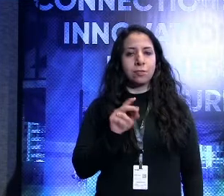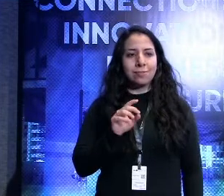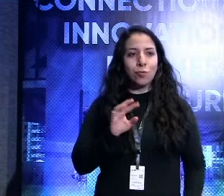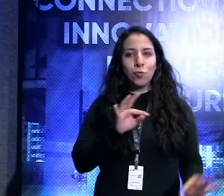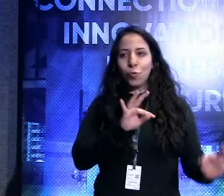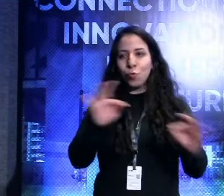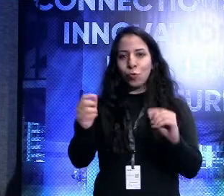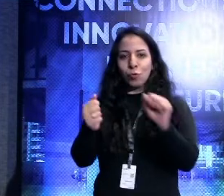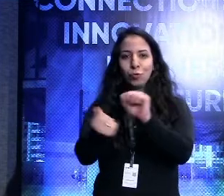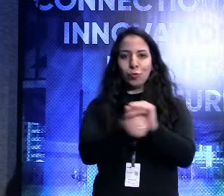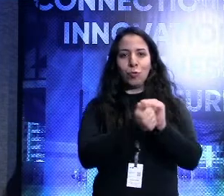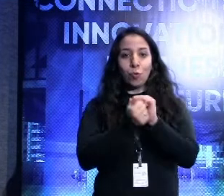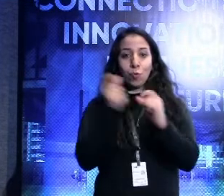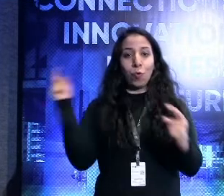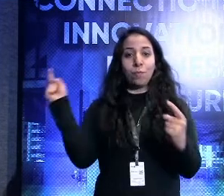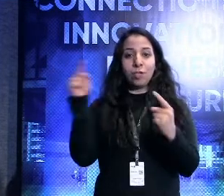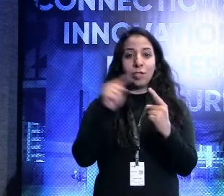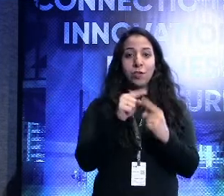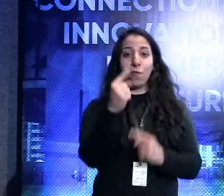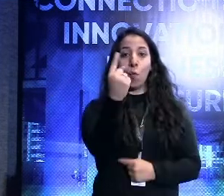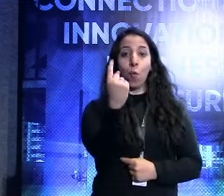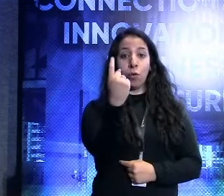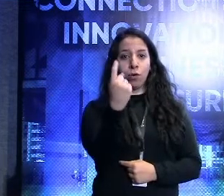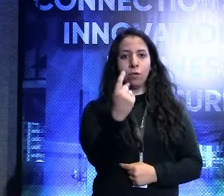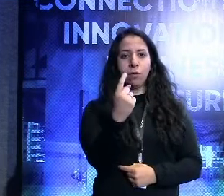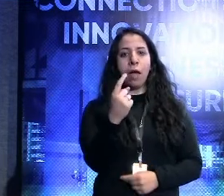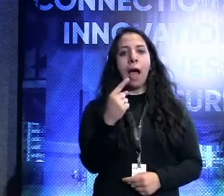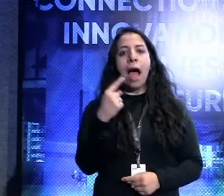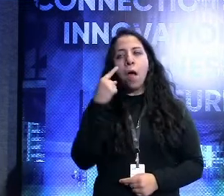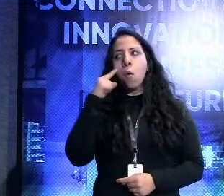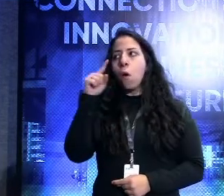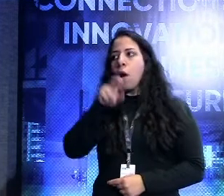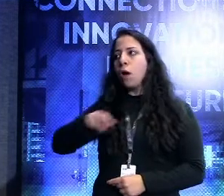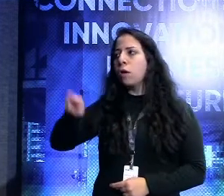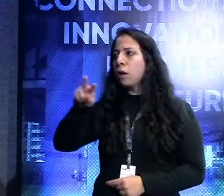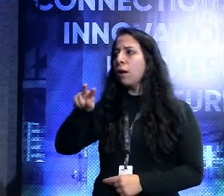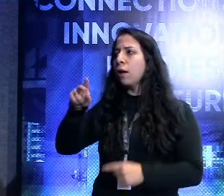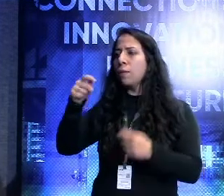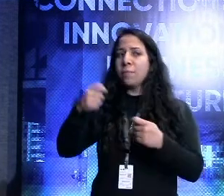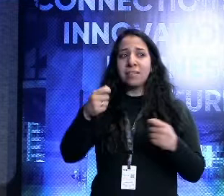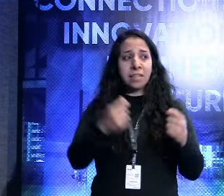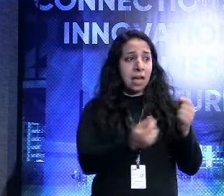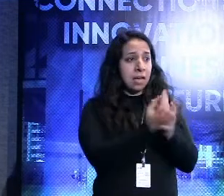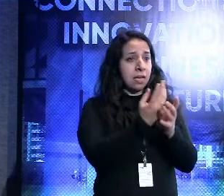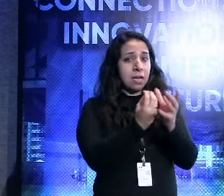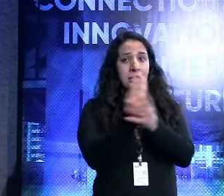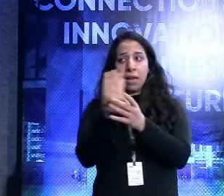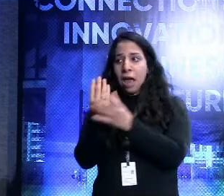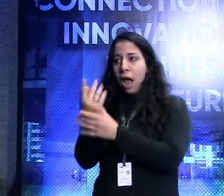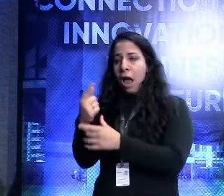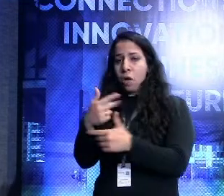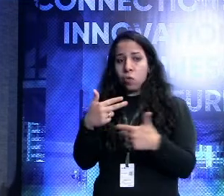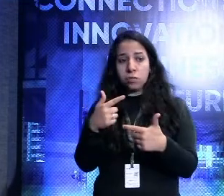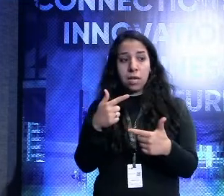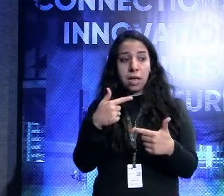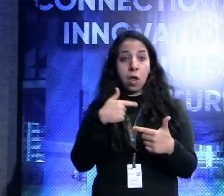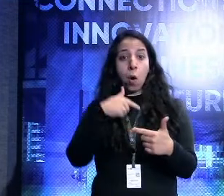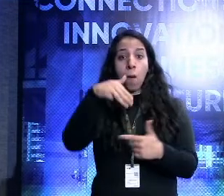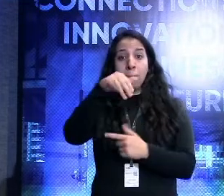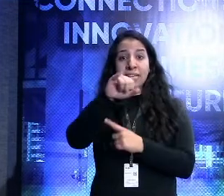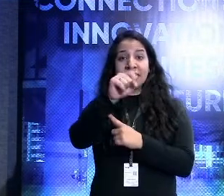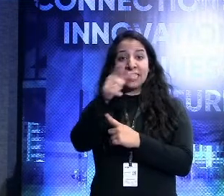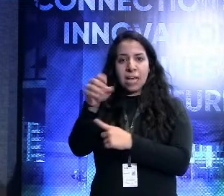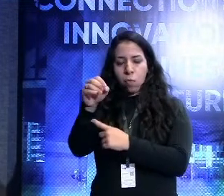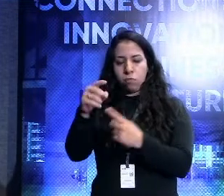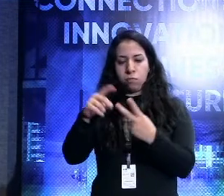E aí, quando eu olho, assim, por exemplo, para algumas definições que têm que ser criadas no S-Gênesis, eu tenho uma missão e valores bem definidos do